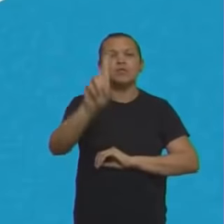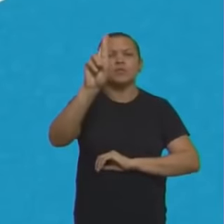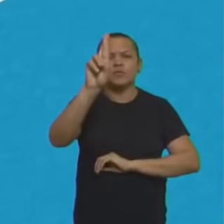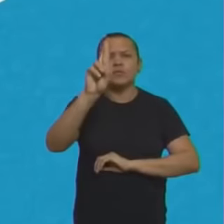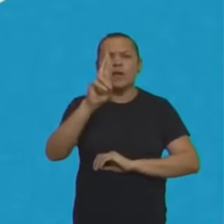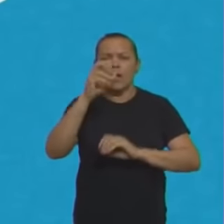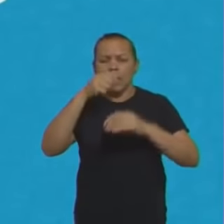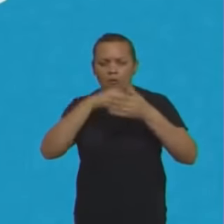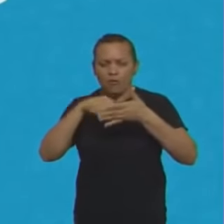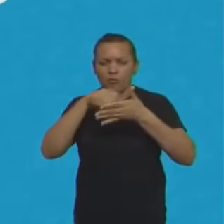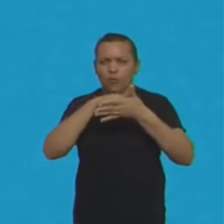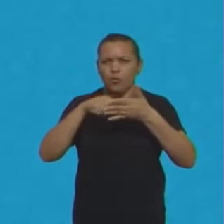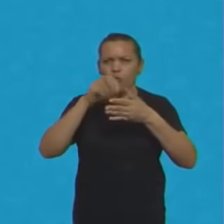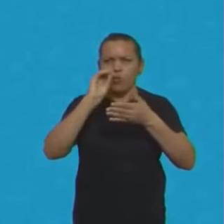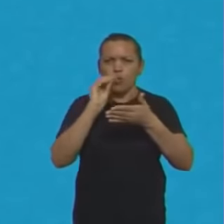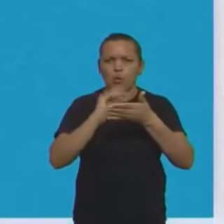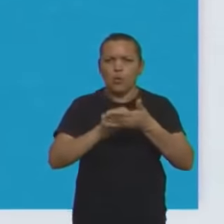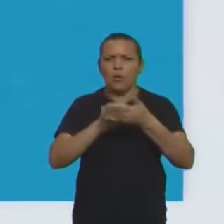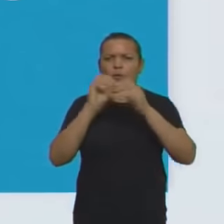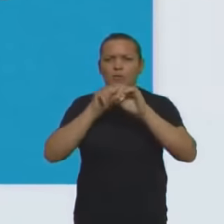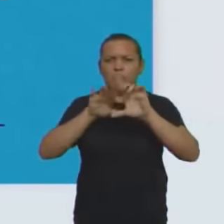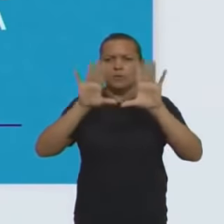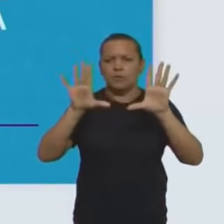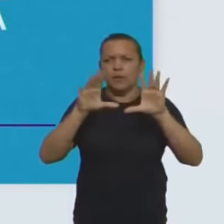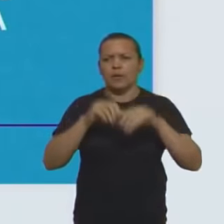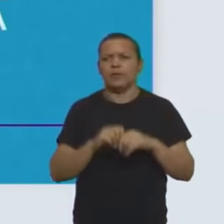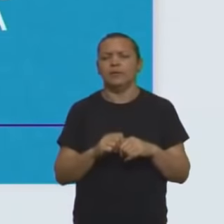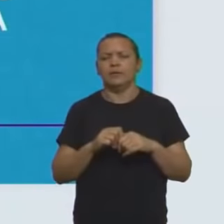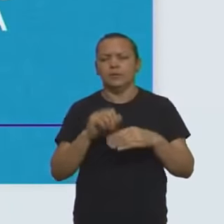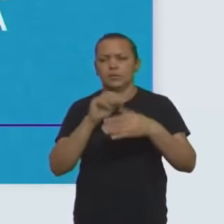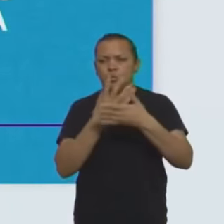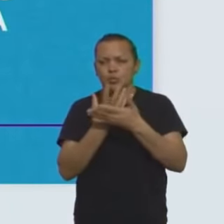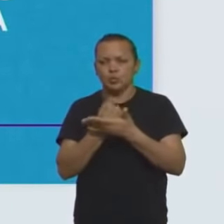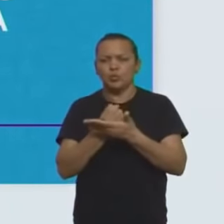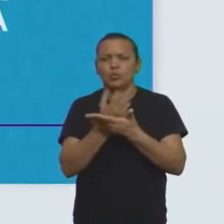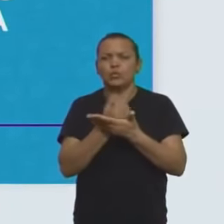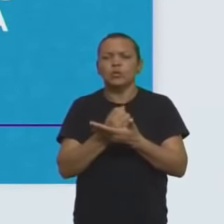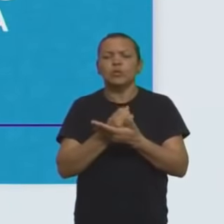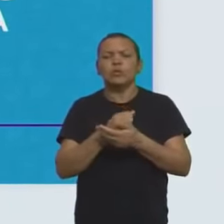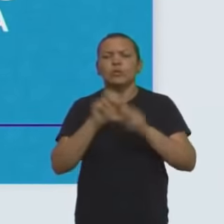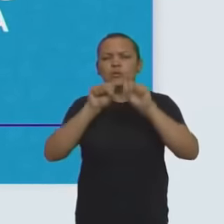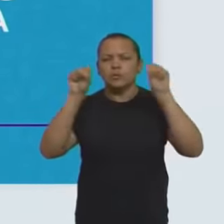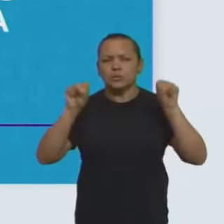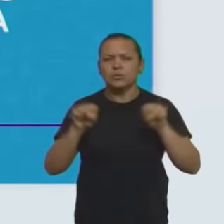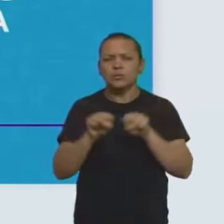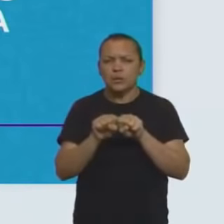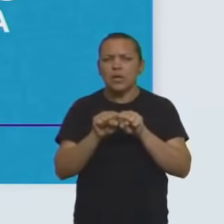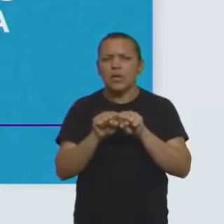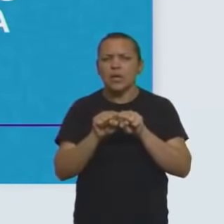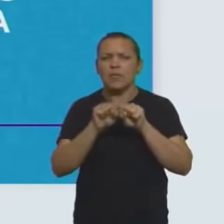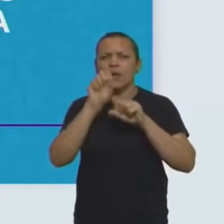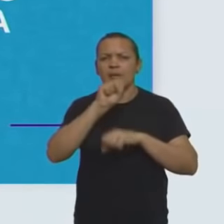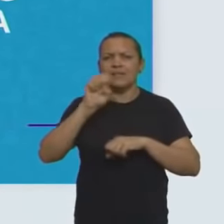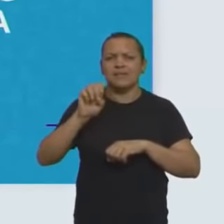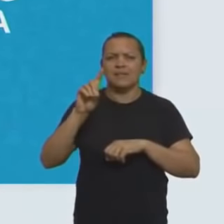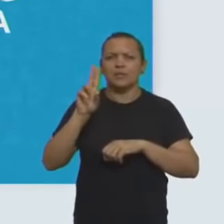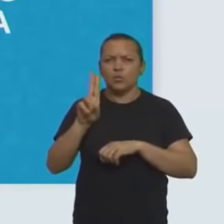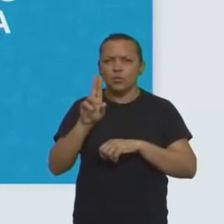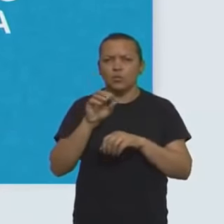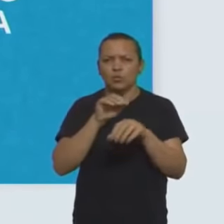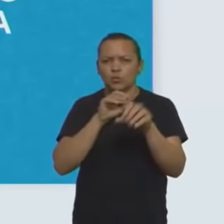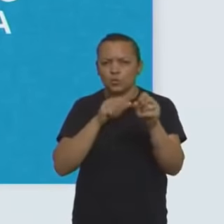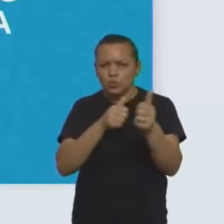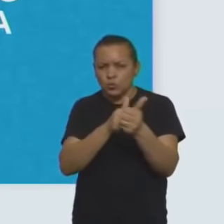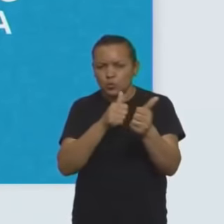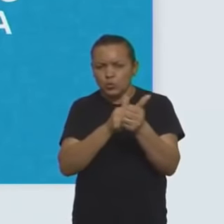que for escrito ou postado lá. Tudo fica registrado no sistema e acompanhado pela SEDUC. Então, o melhor a fazer é